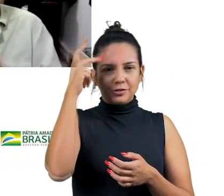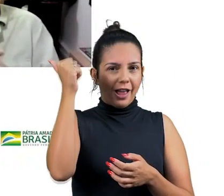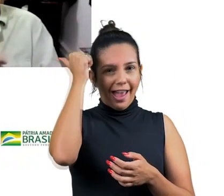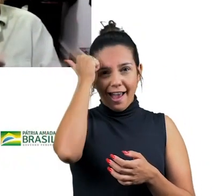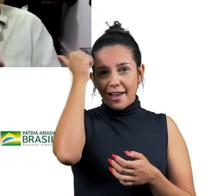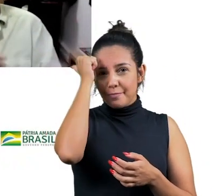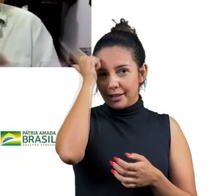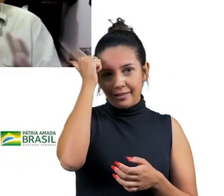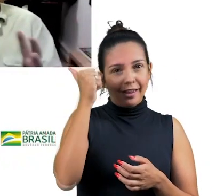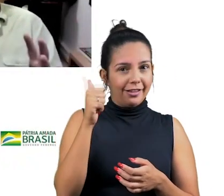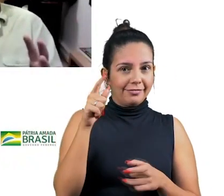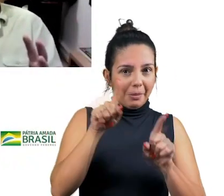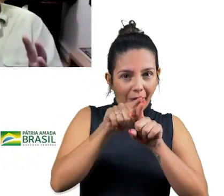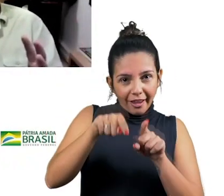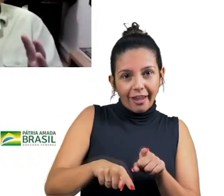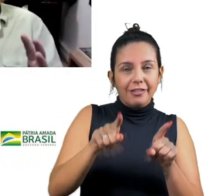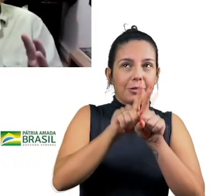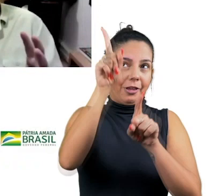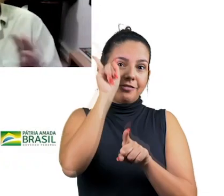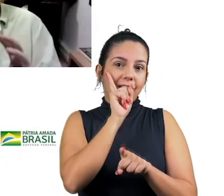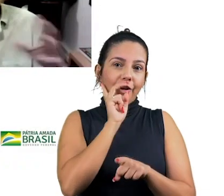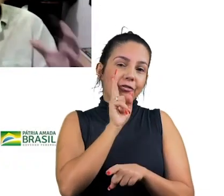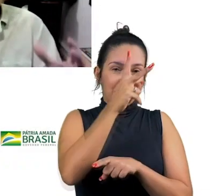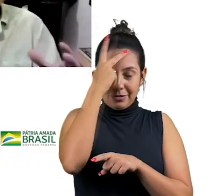aqui, né? Então,